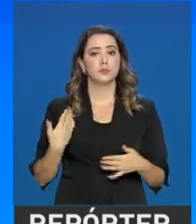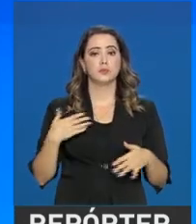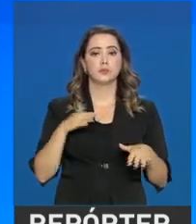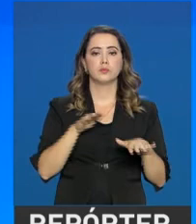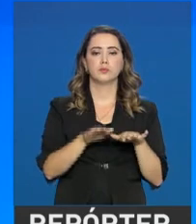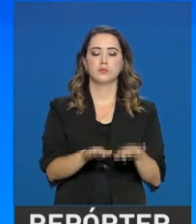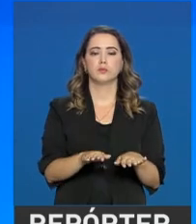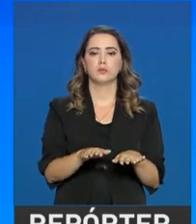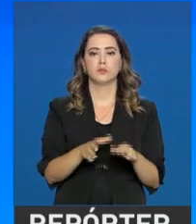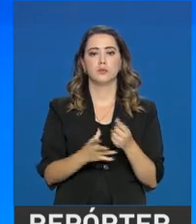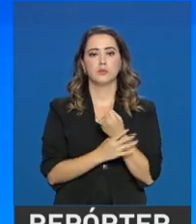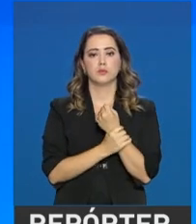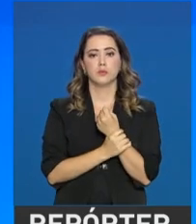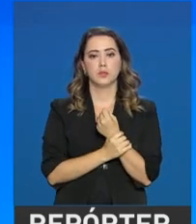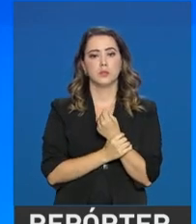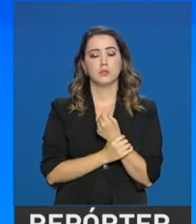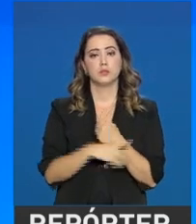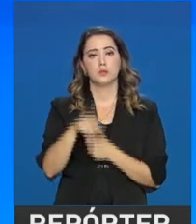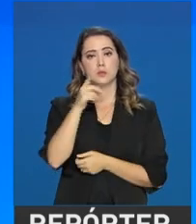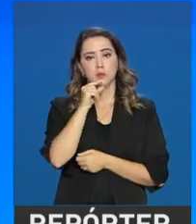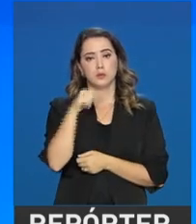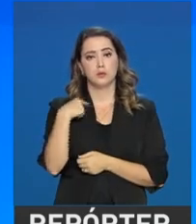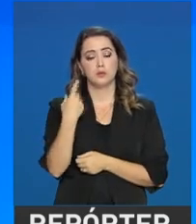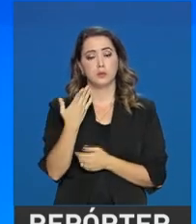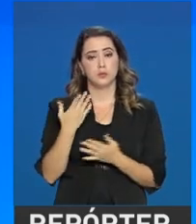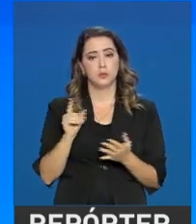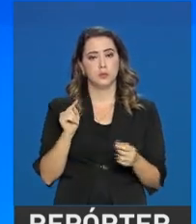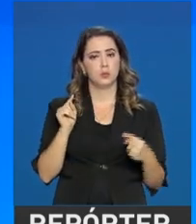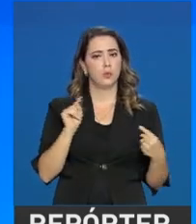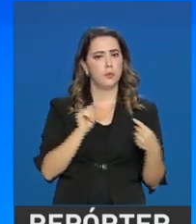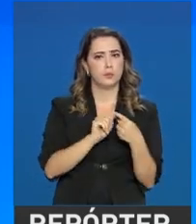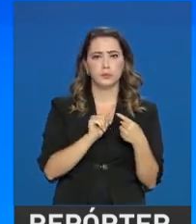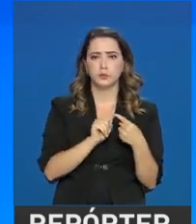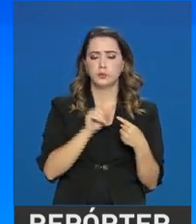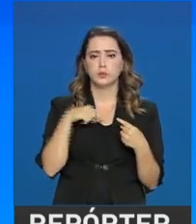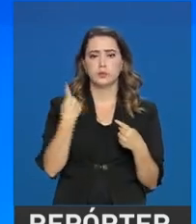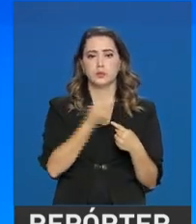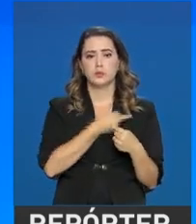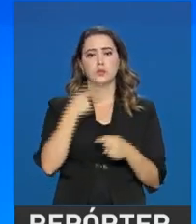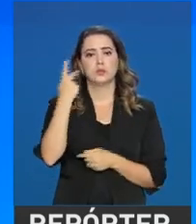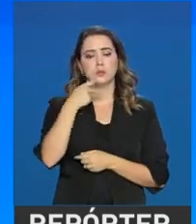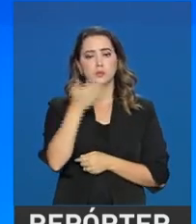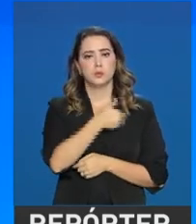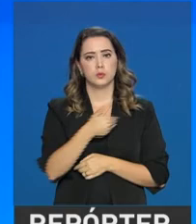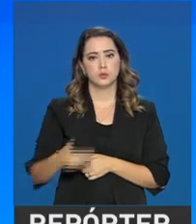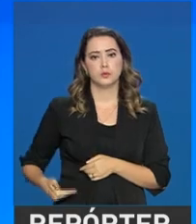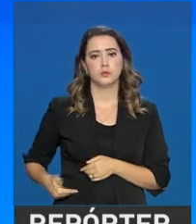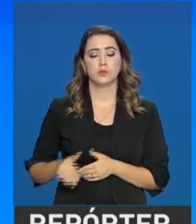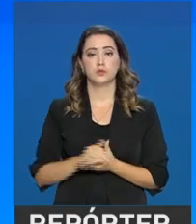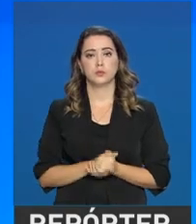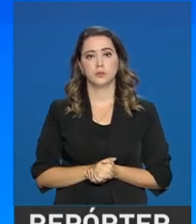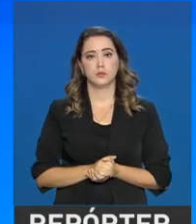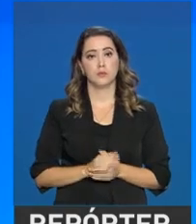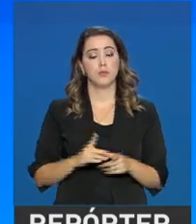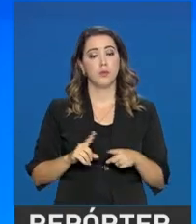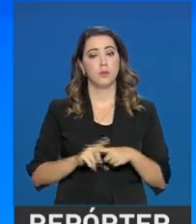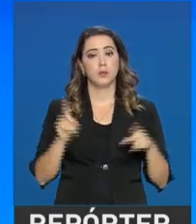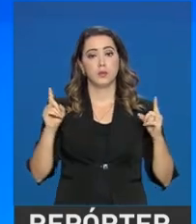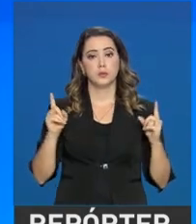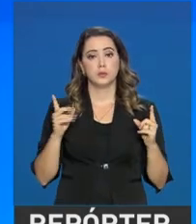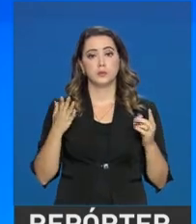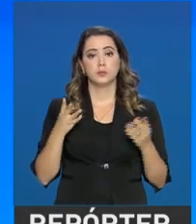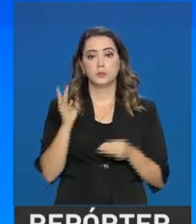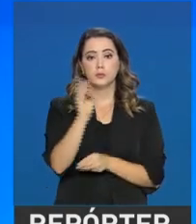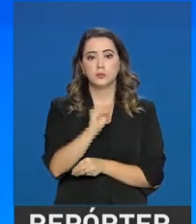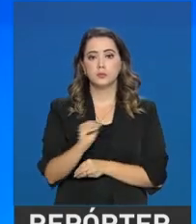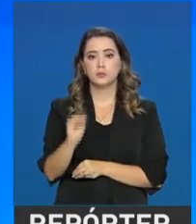a segurança hídrica no centro no cerne de nossas políticas públicas no intuito de